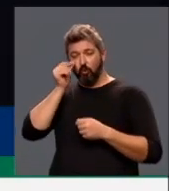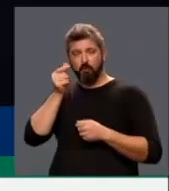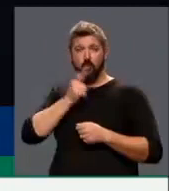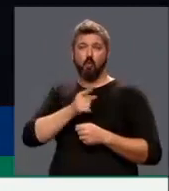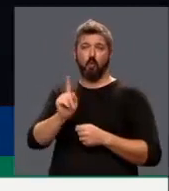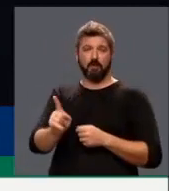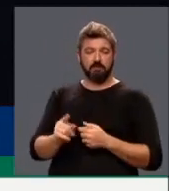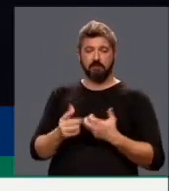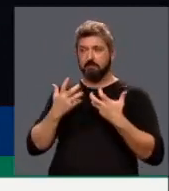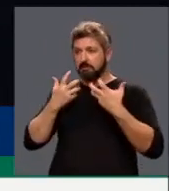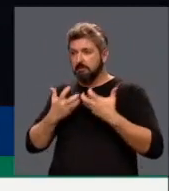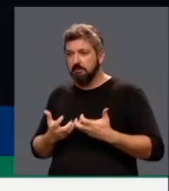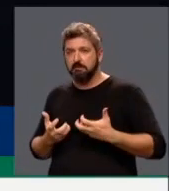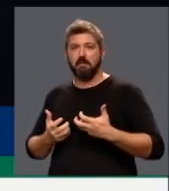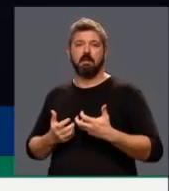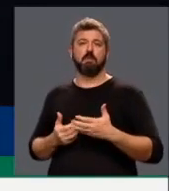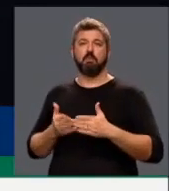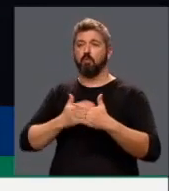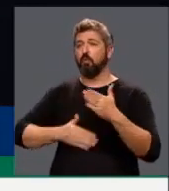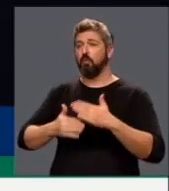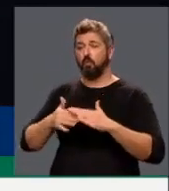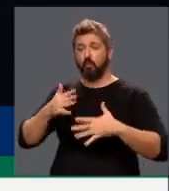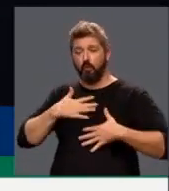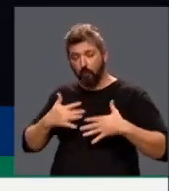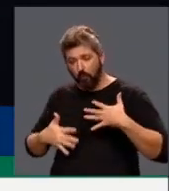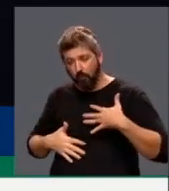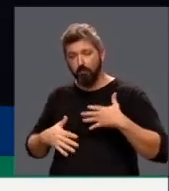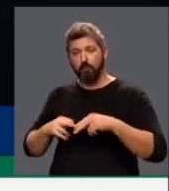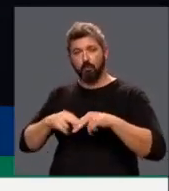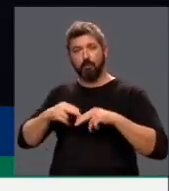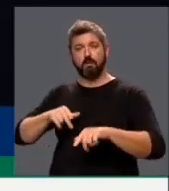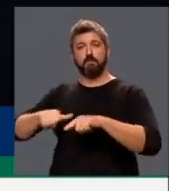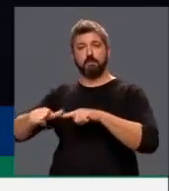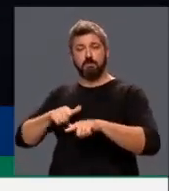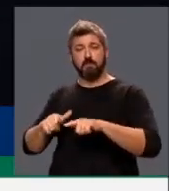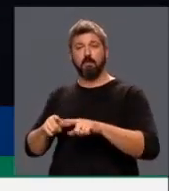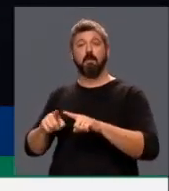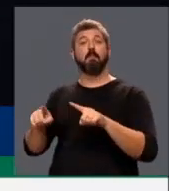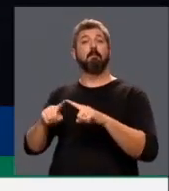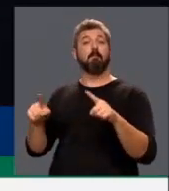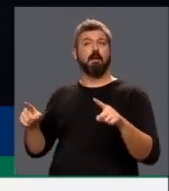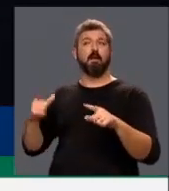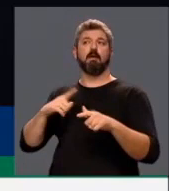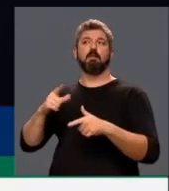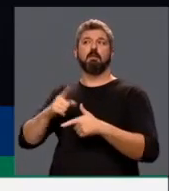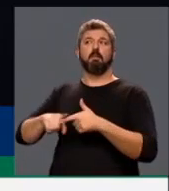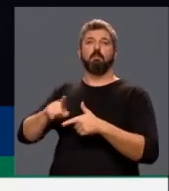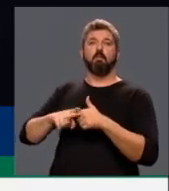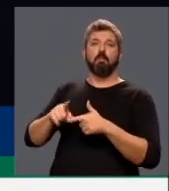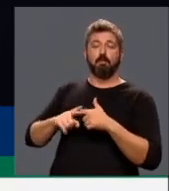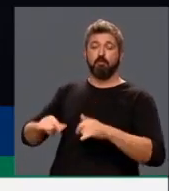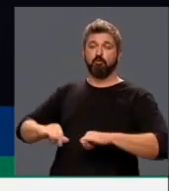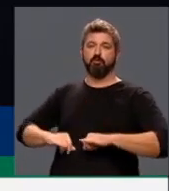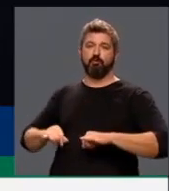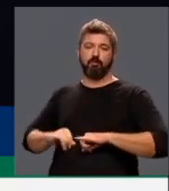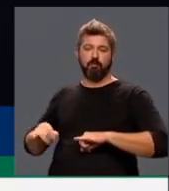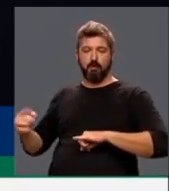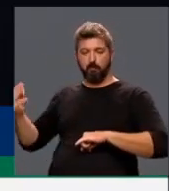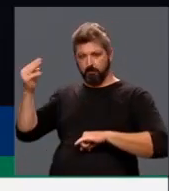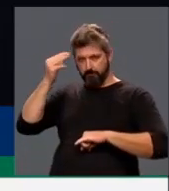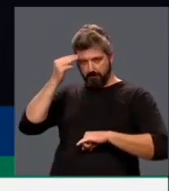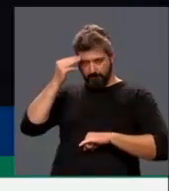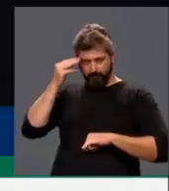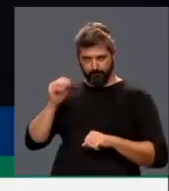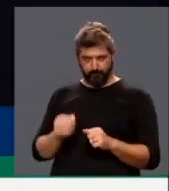que não está necessariamente na ordem do funcionamento do corpo para o trabalho, mas que tem a ver com o nosso bem-estar, com o nosso sofrimento. Então, eu queria colocar isso